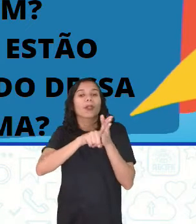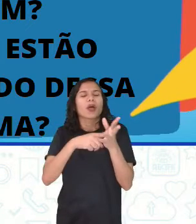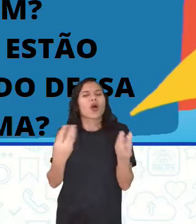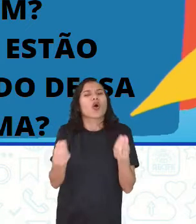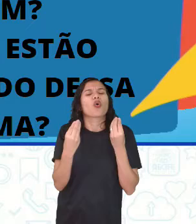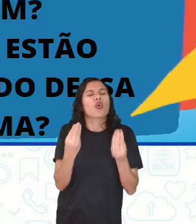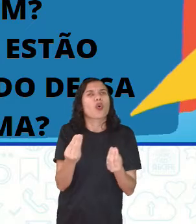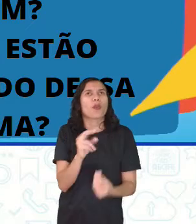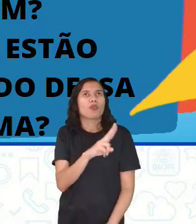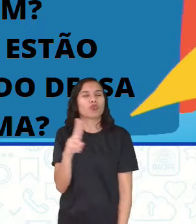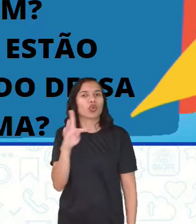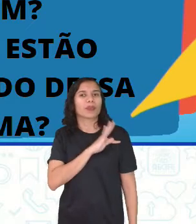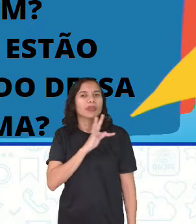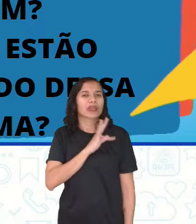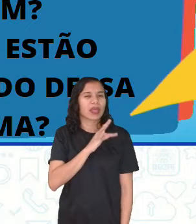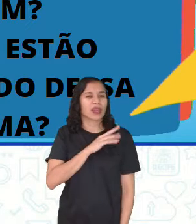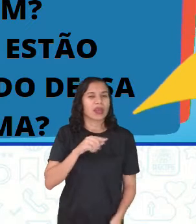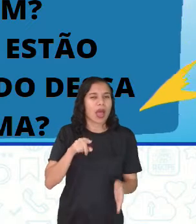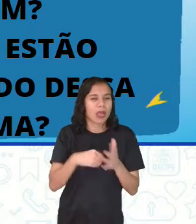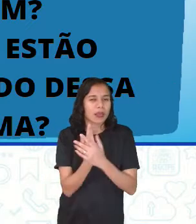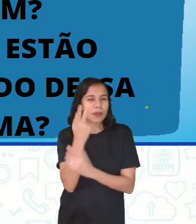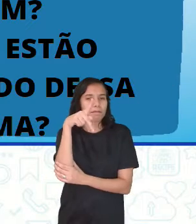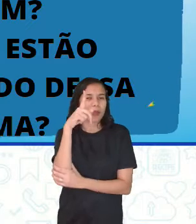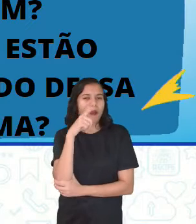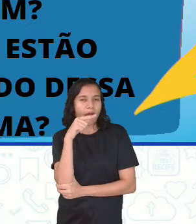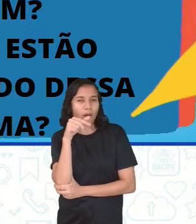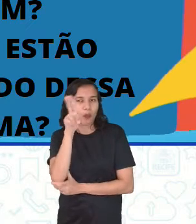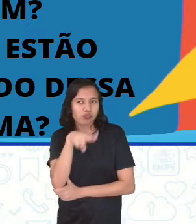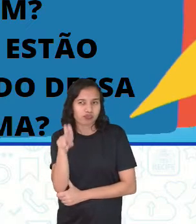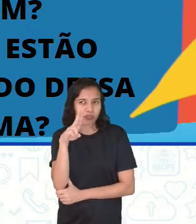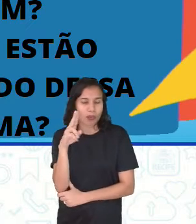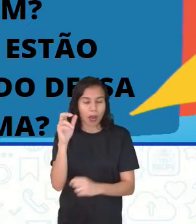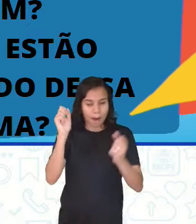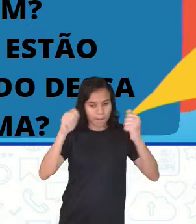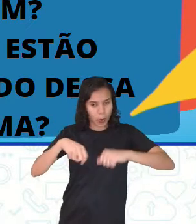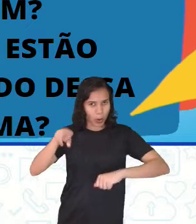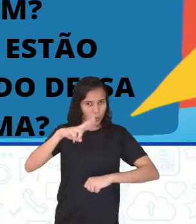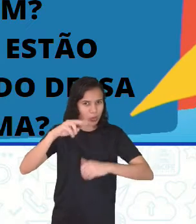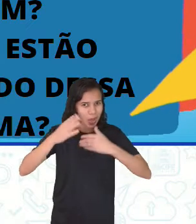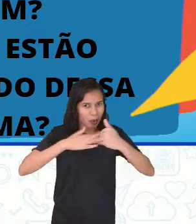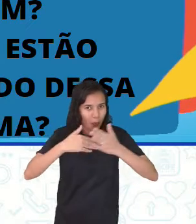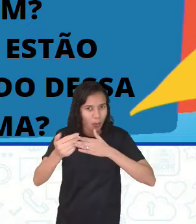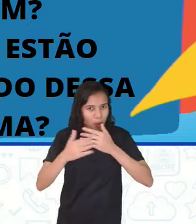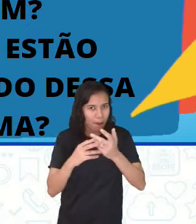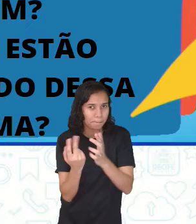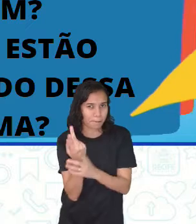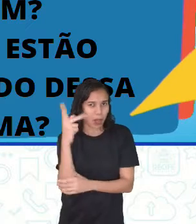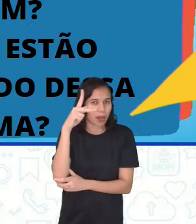chama essa técnica de cultivar na água? É possível cultivar qualquer planta assim?